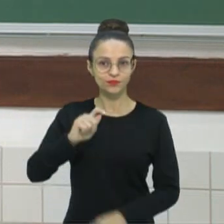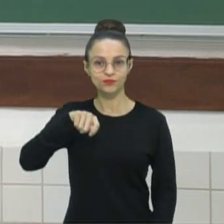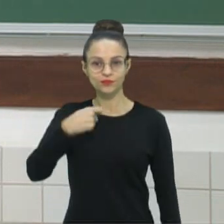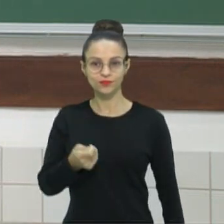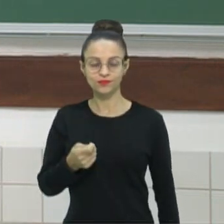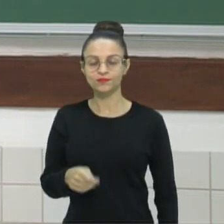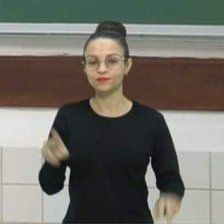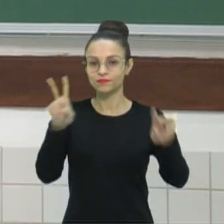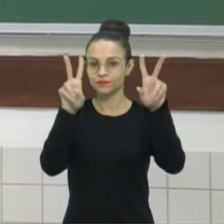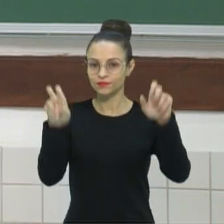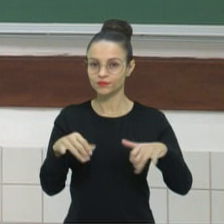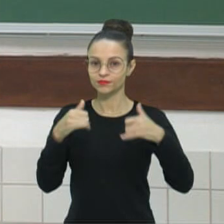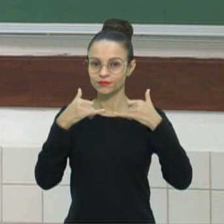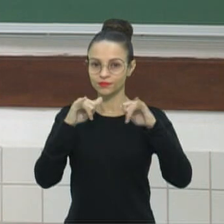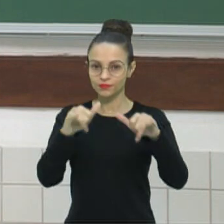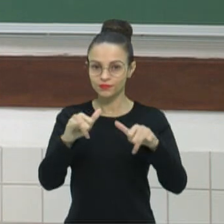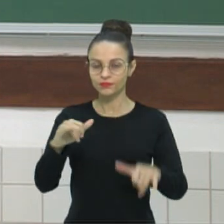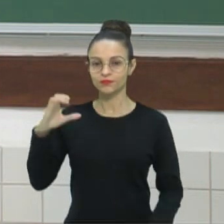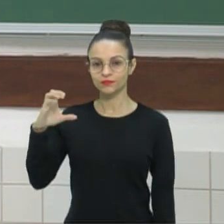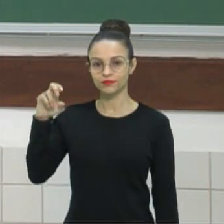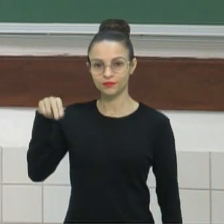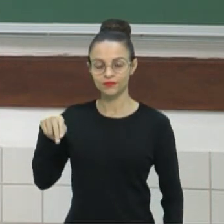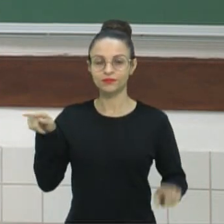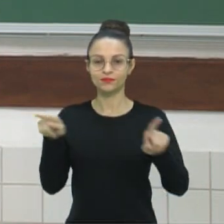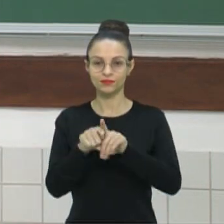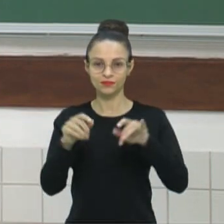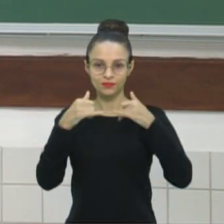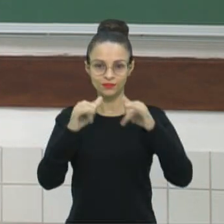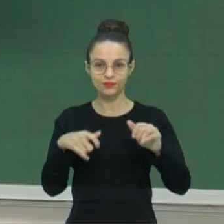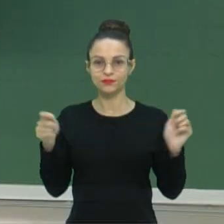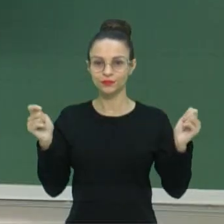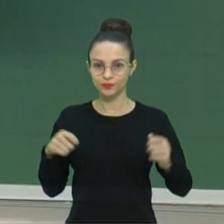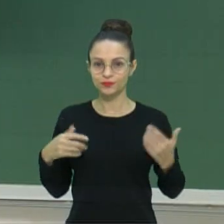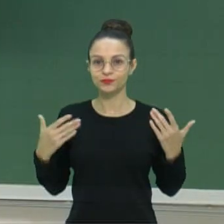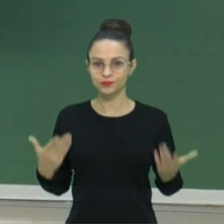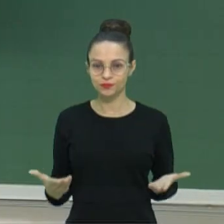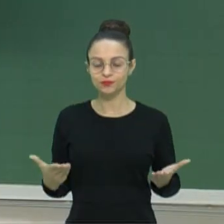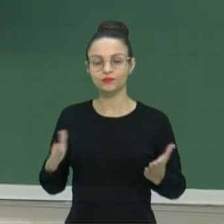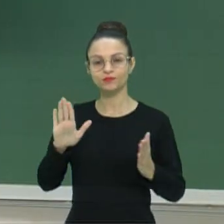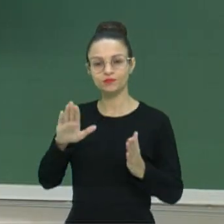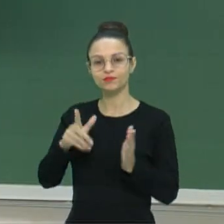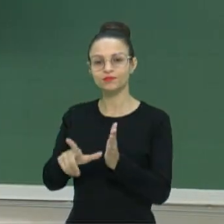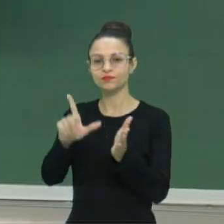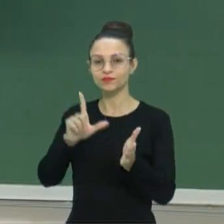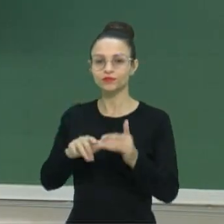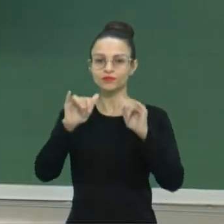energia cinética e energias potenciais. Antes disso, né, sempre fazendo aqui